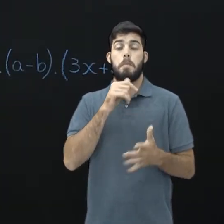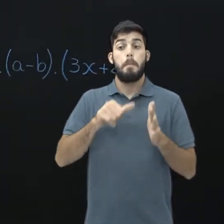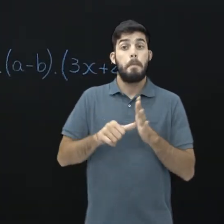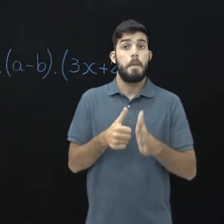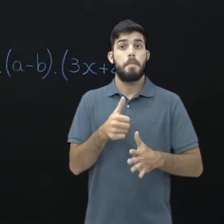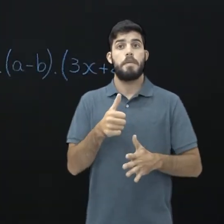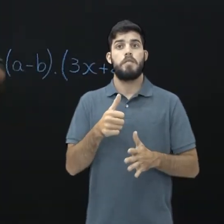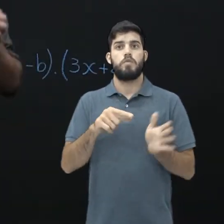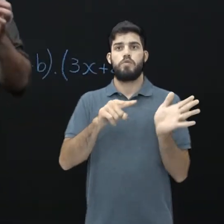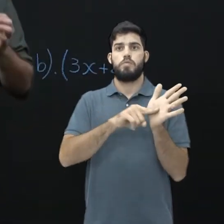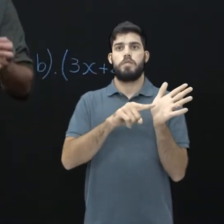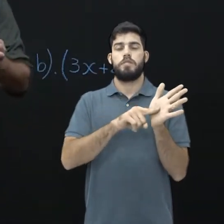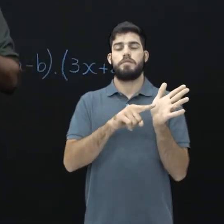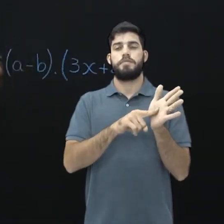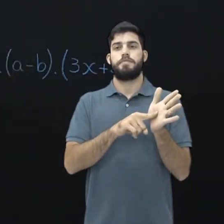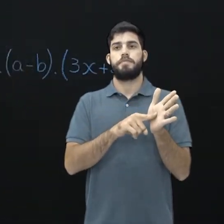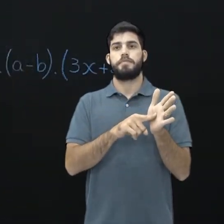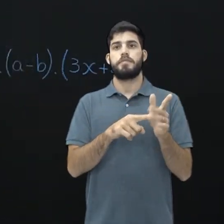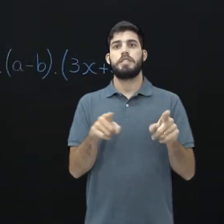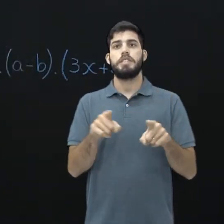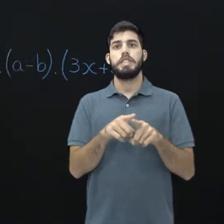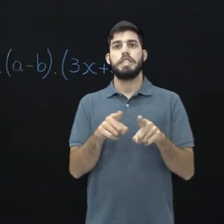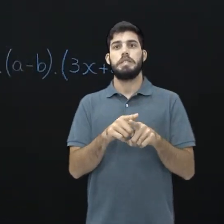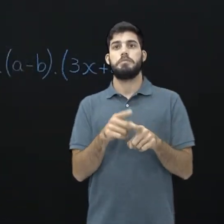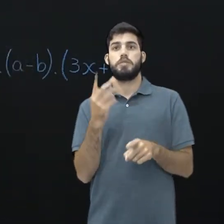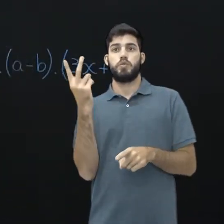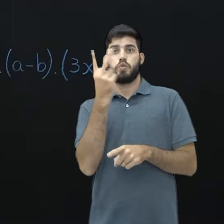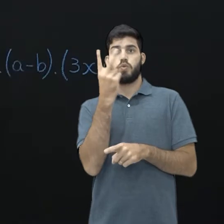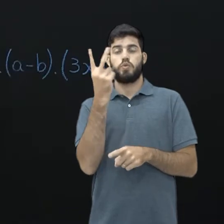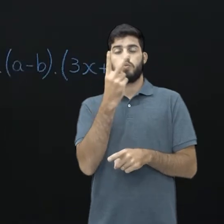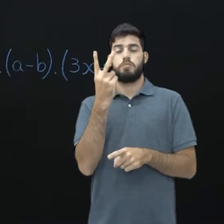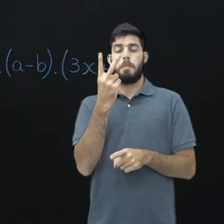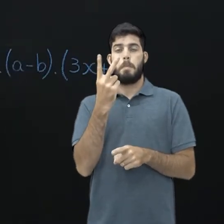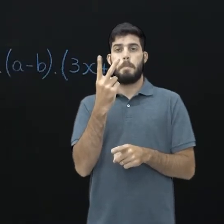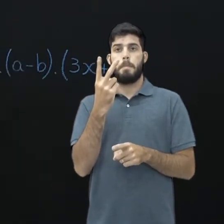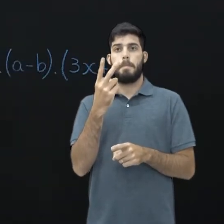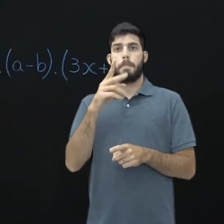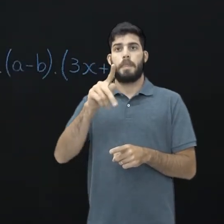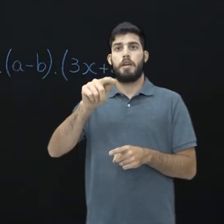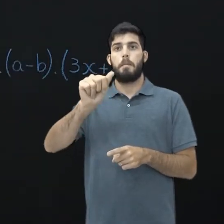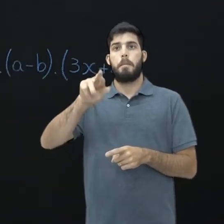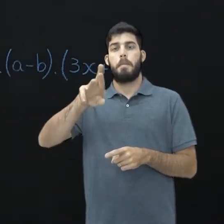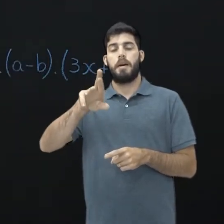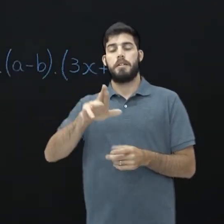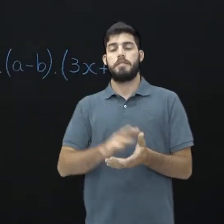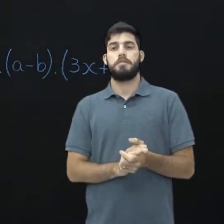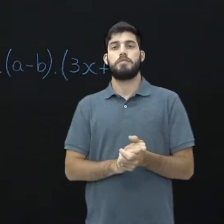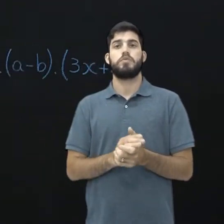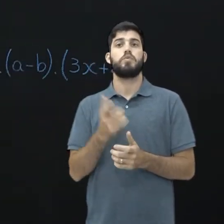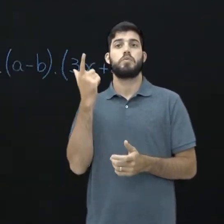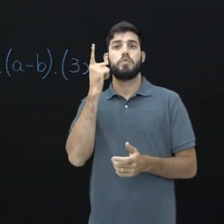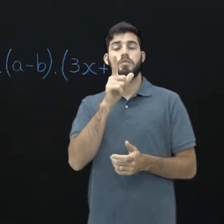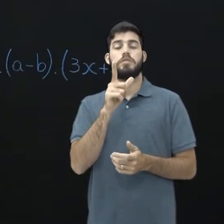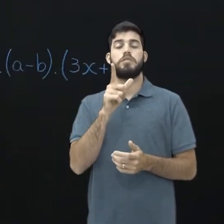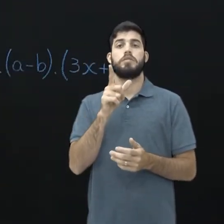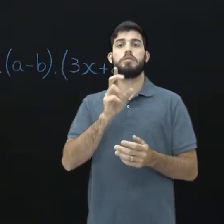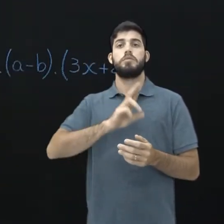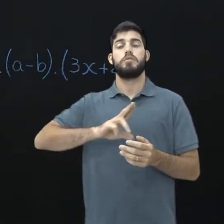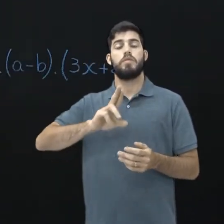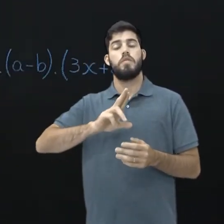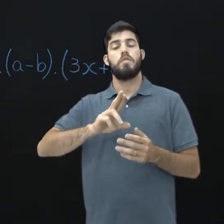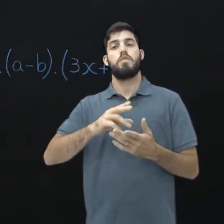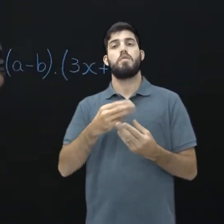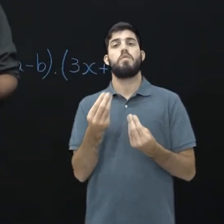subtração, e além disso, os dois expoentes serem pares, nós conseguimos fatorar essa expressão utilizando